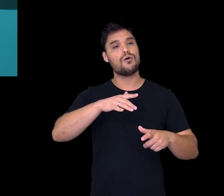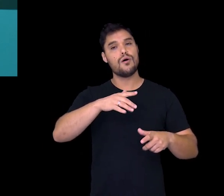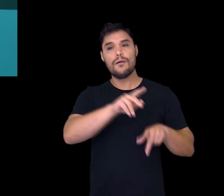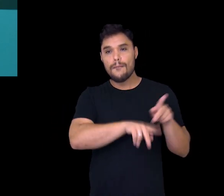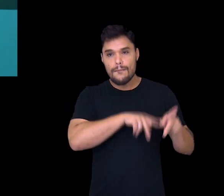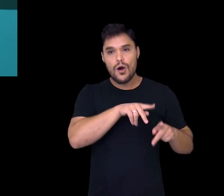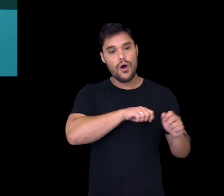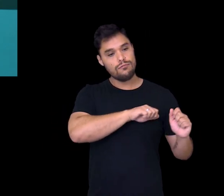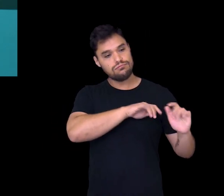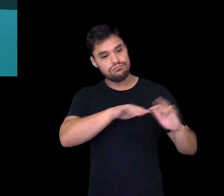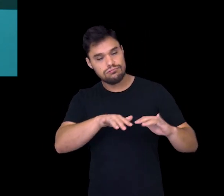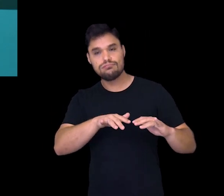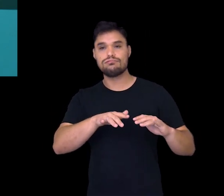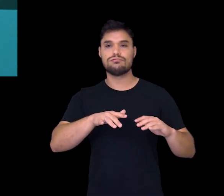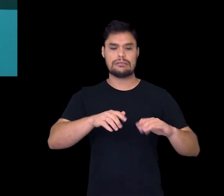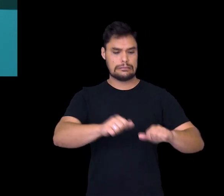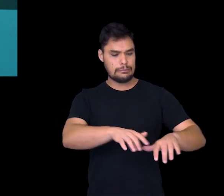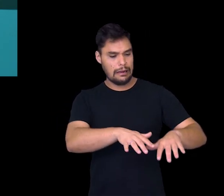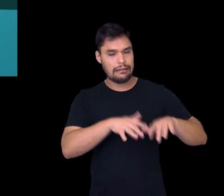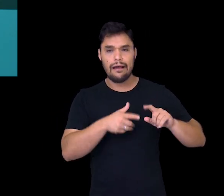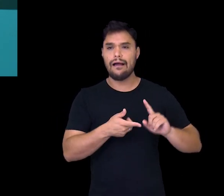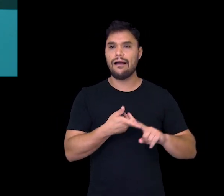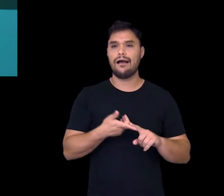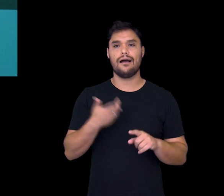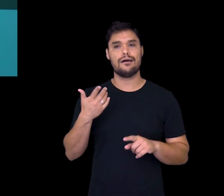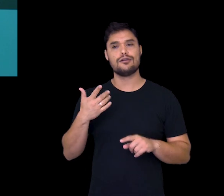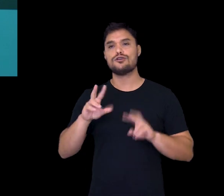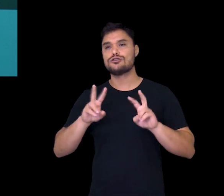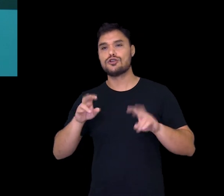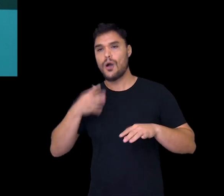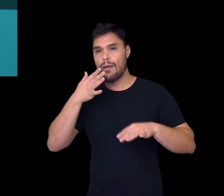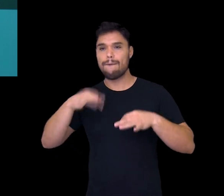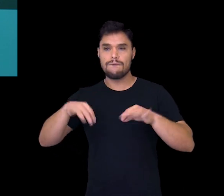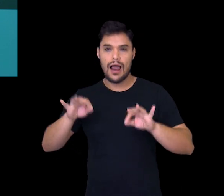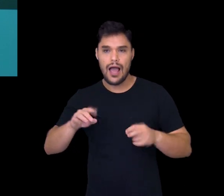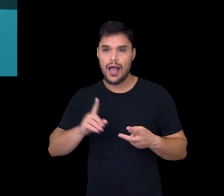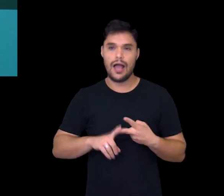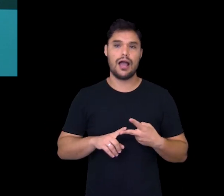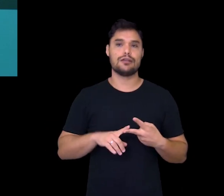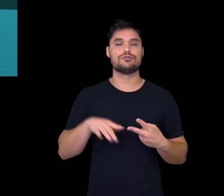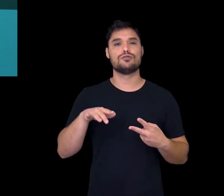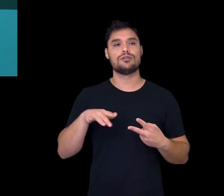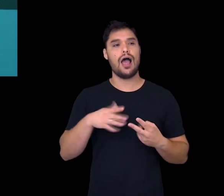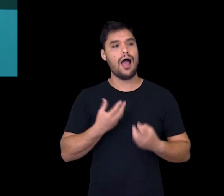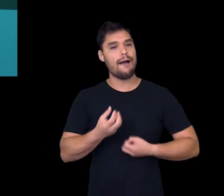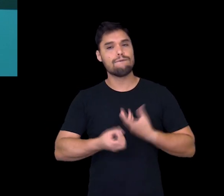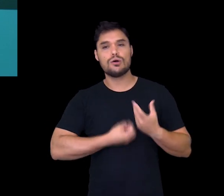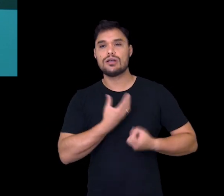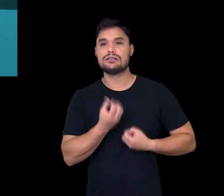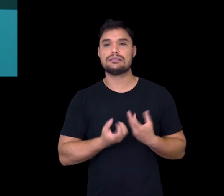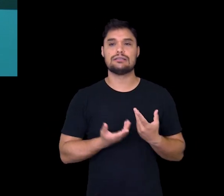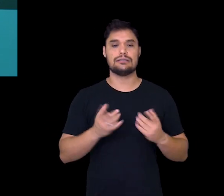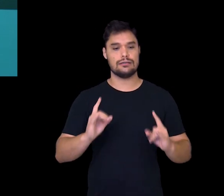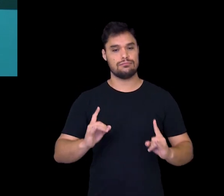transparência, dos plenários, da solução plástica e de toda a poesia que existe entre